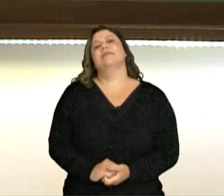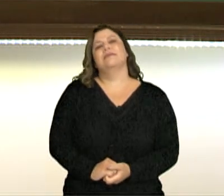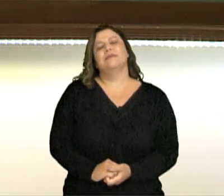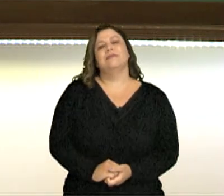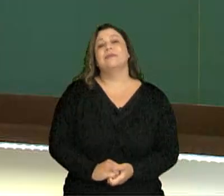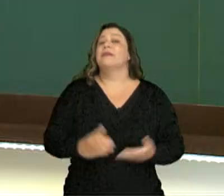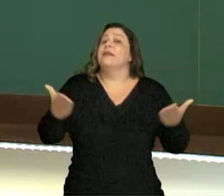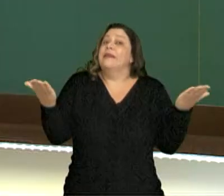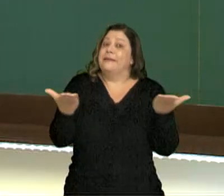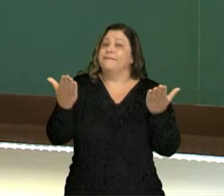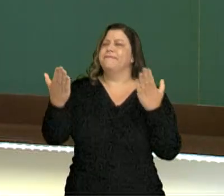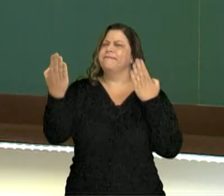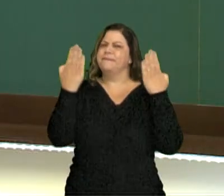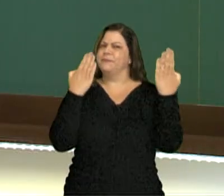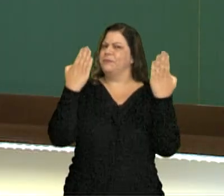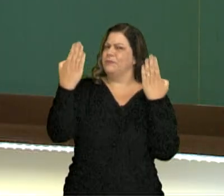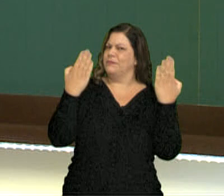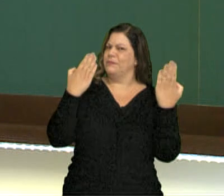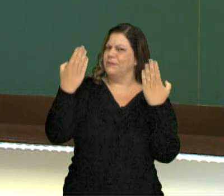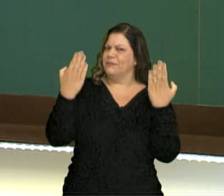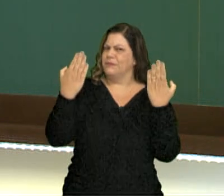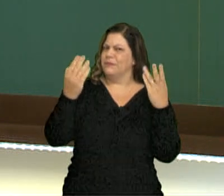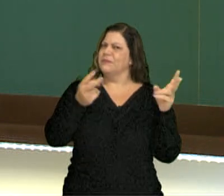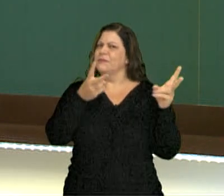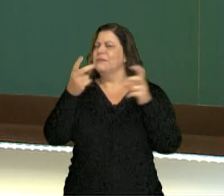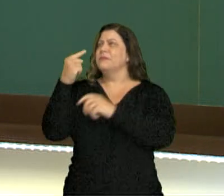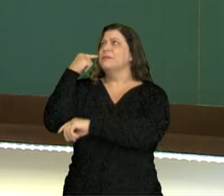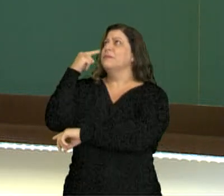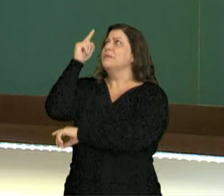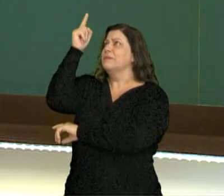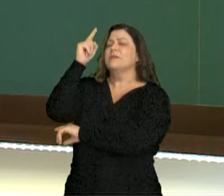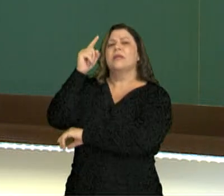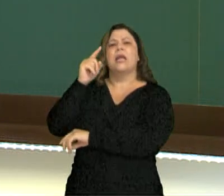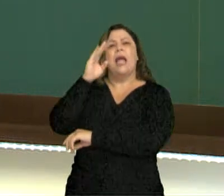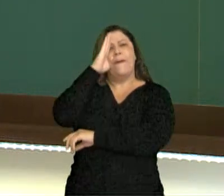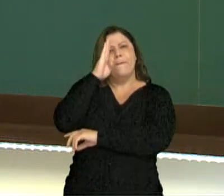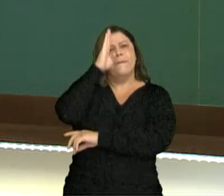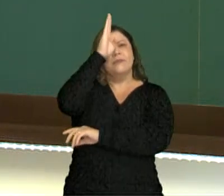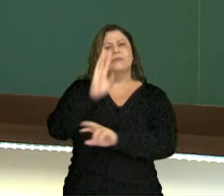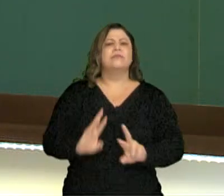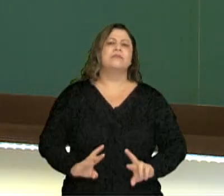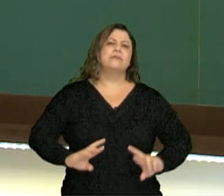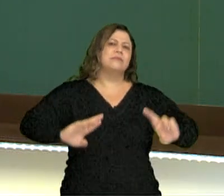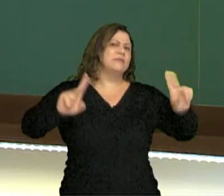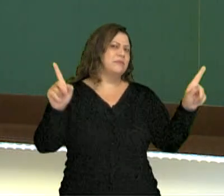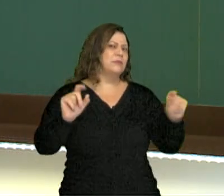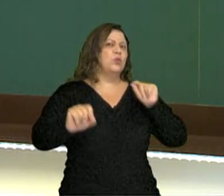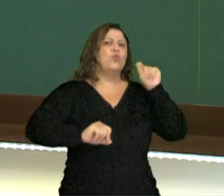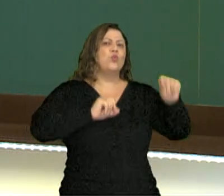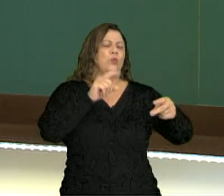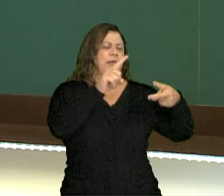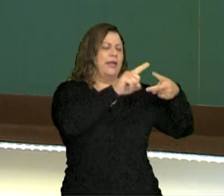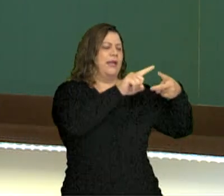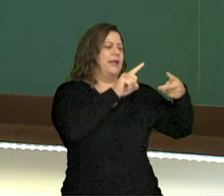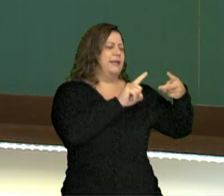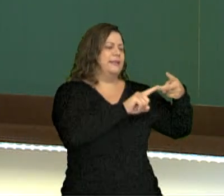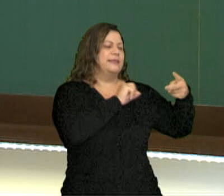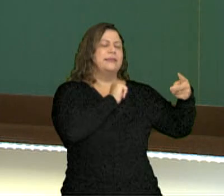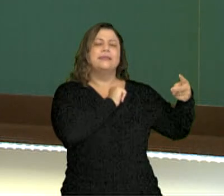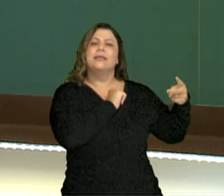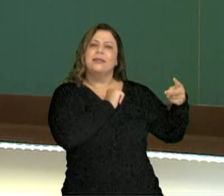Mas agora vamos comparar um pouquinho, vamos ver essas principais diferenças entre o que é condicionamento físico, o